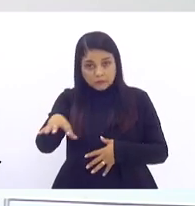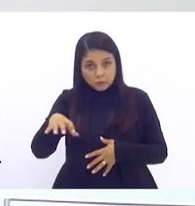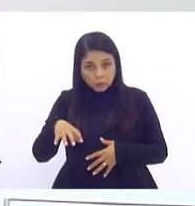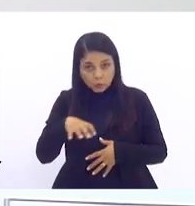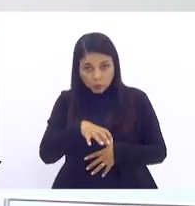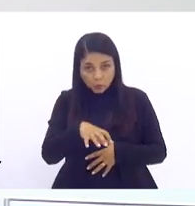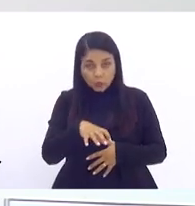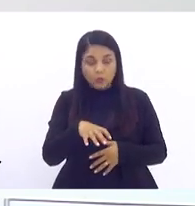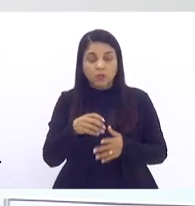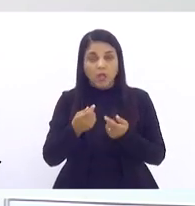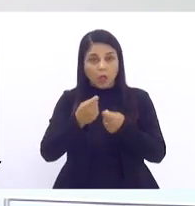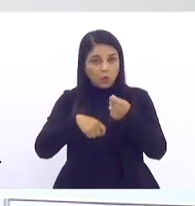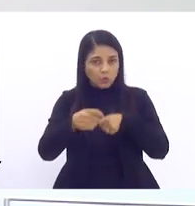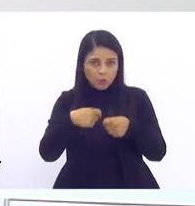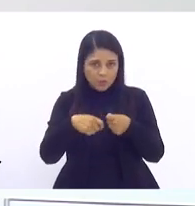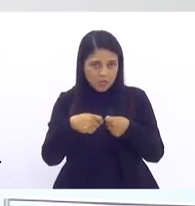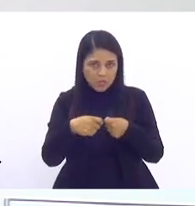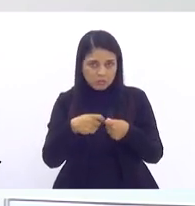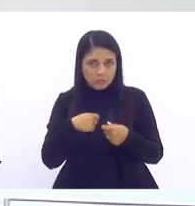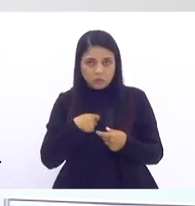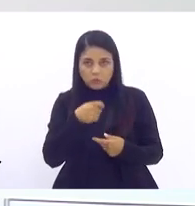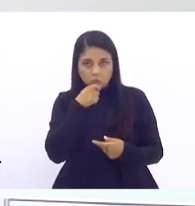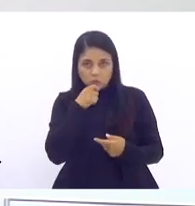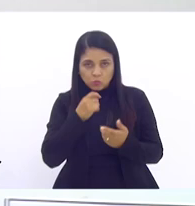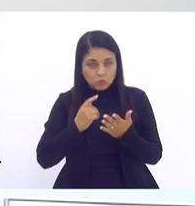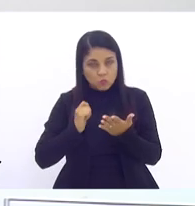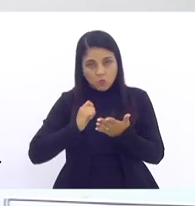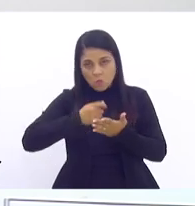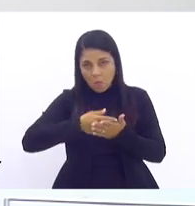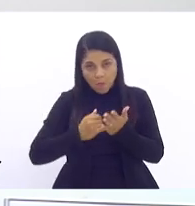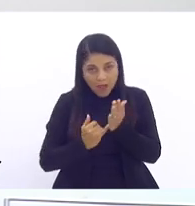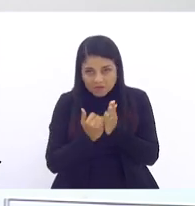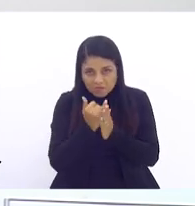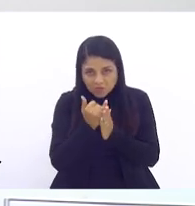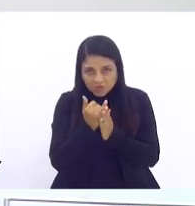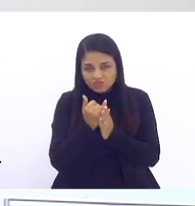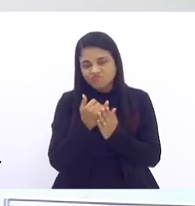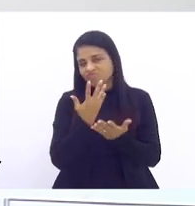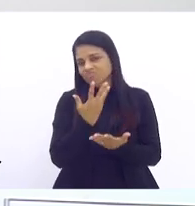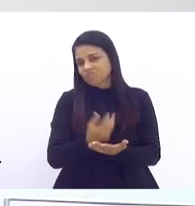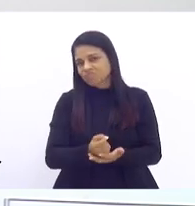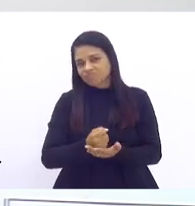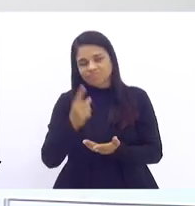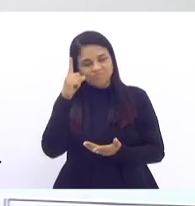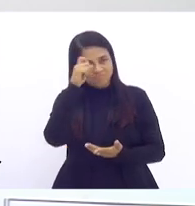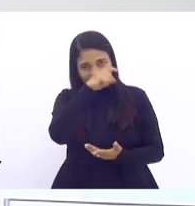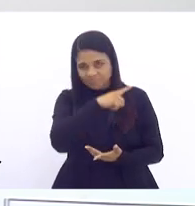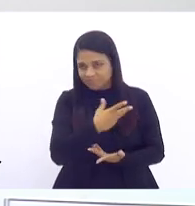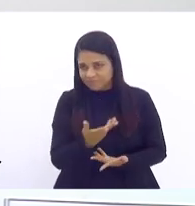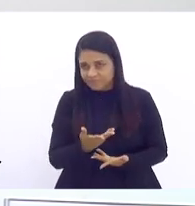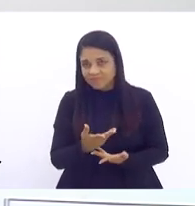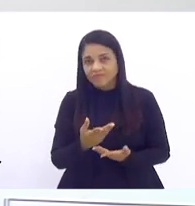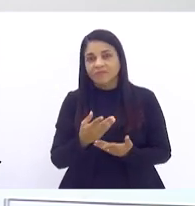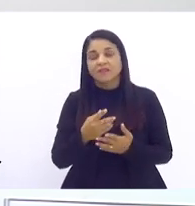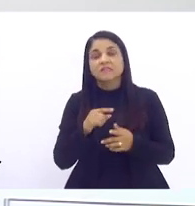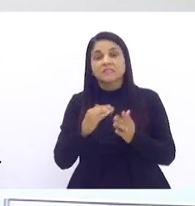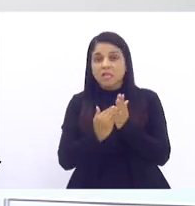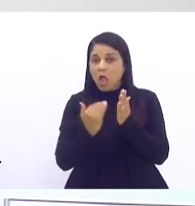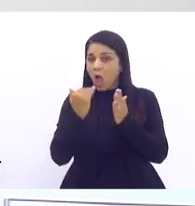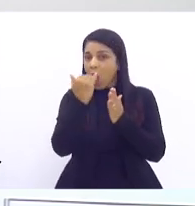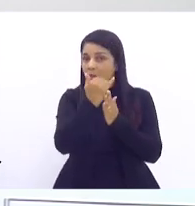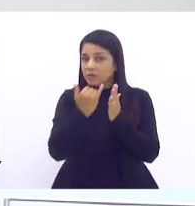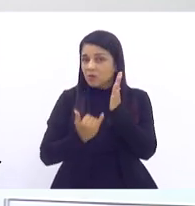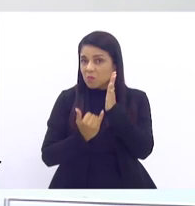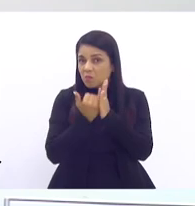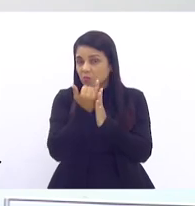acho que isso não é difícil ser aprovado agora com relação aumentar a carga tributária somente em cima de imposto de renda e